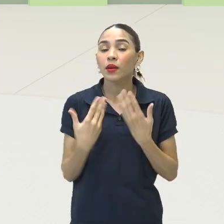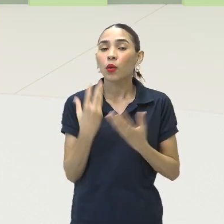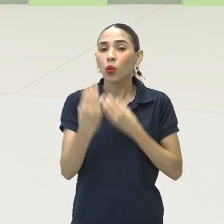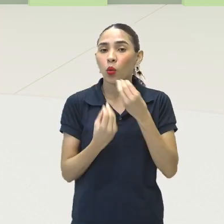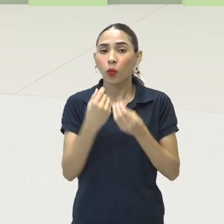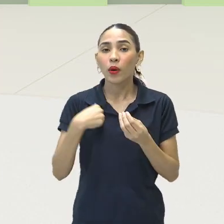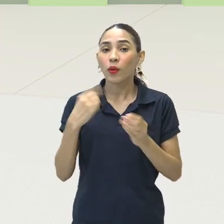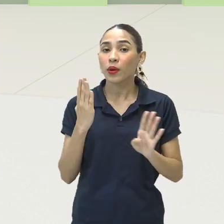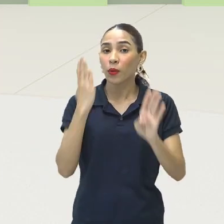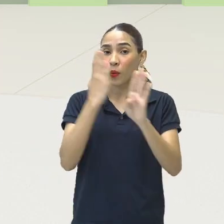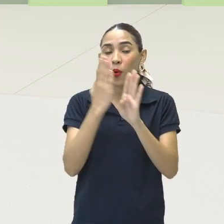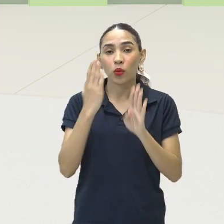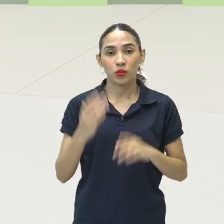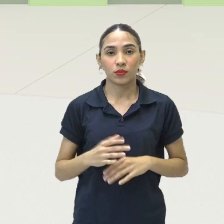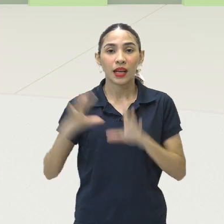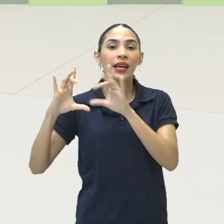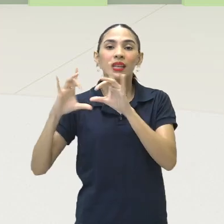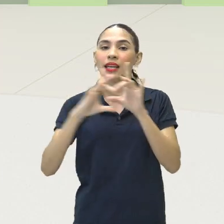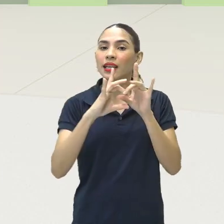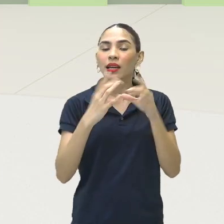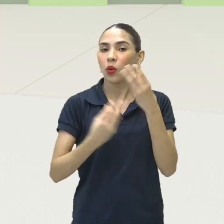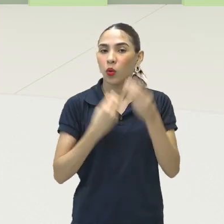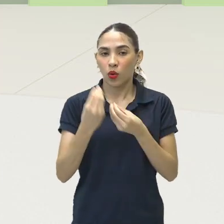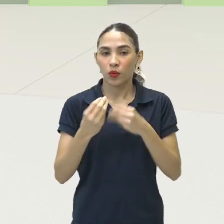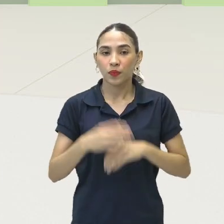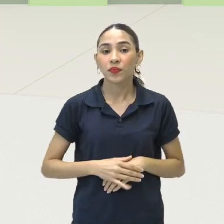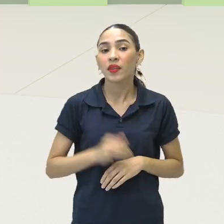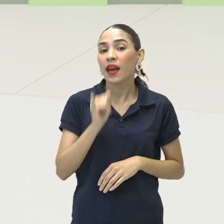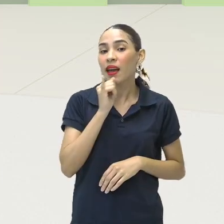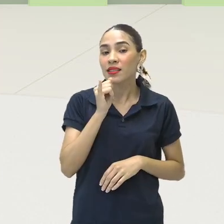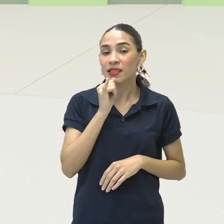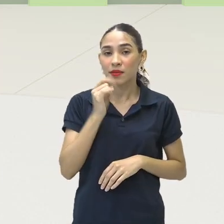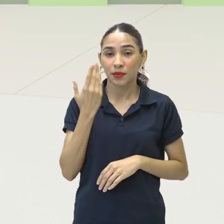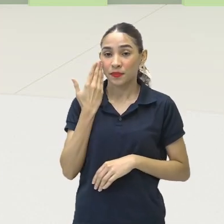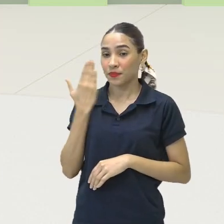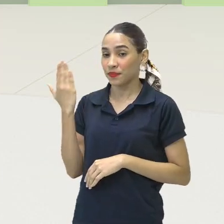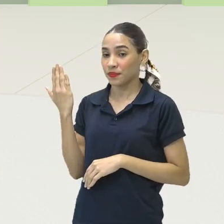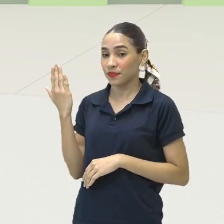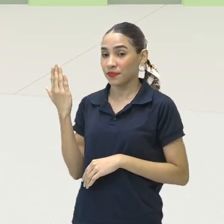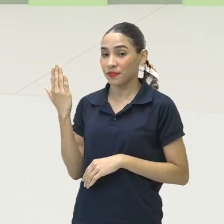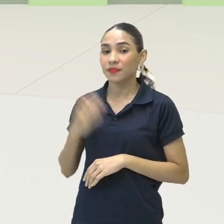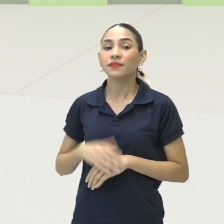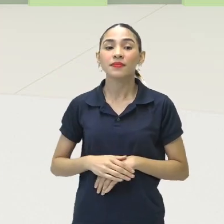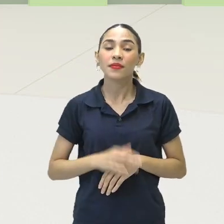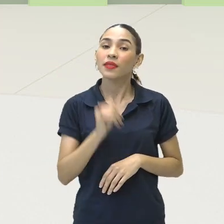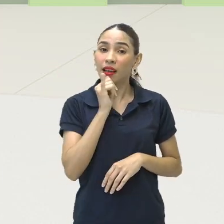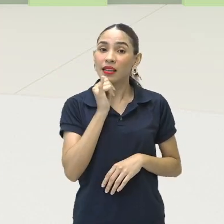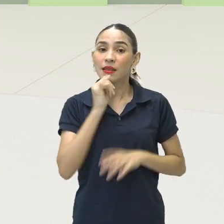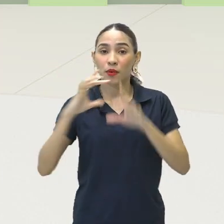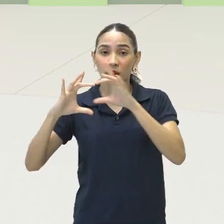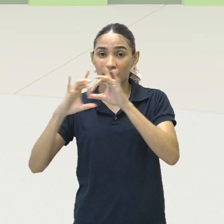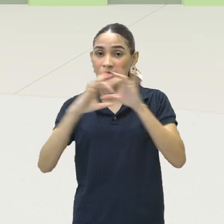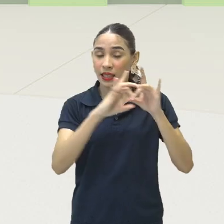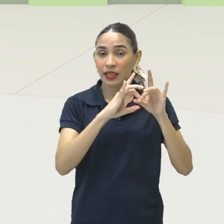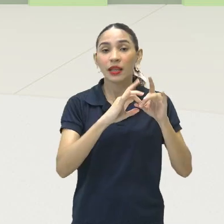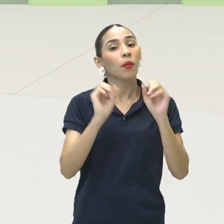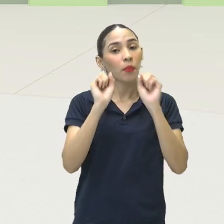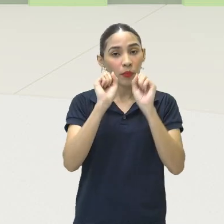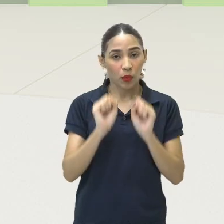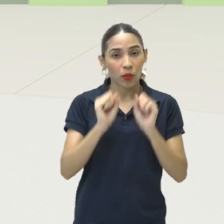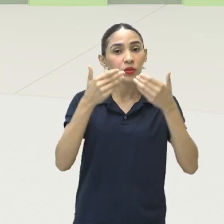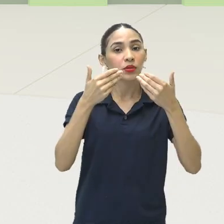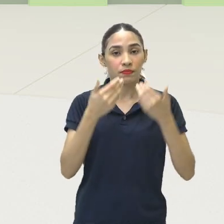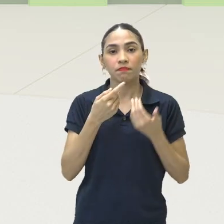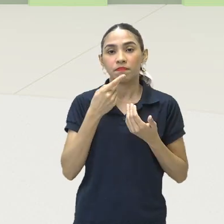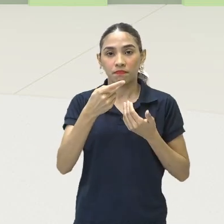acho isso? Por exemplo, essas cadeias. Vou mostrar aqui para vocês um exemplo. Isso daqui é um exemplo de uma cadeia. Posso dizer que ela é uma cadeia